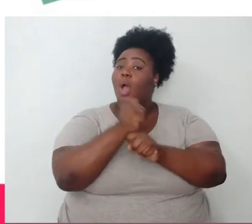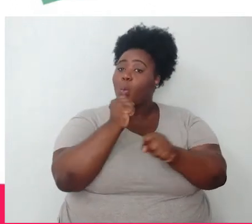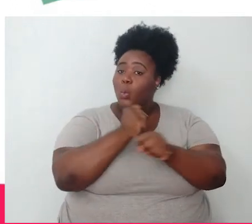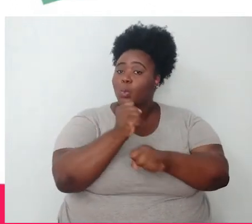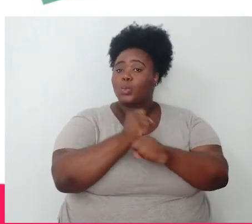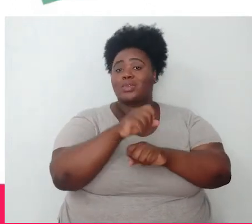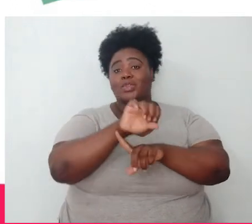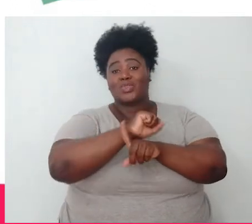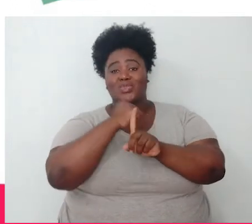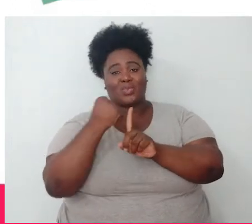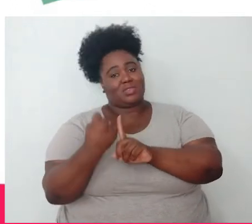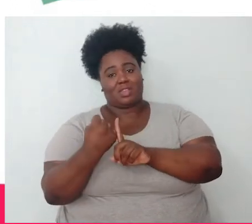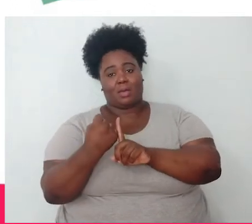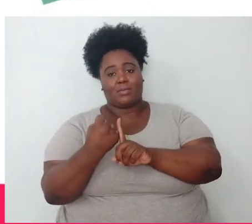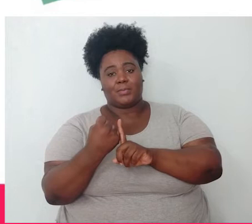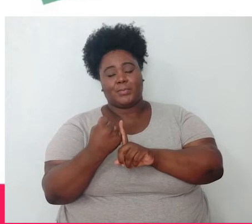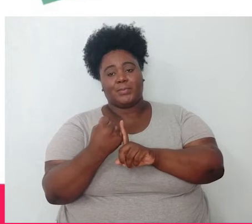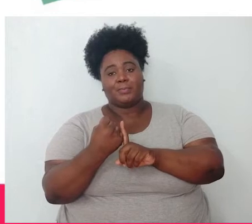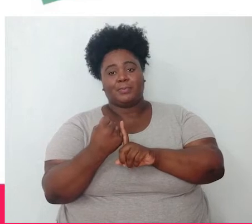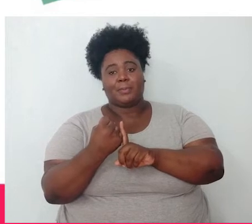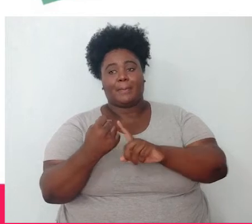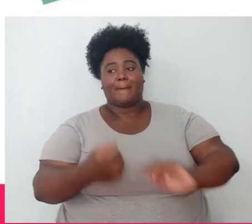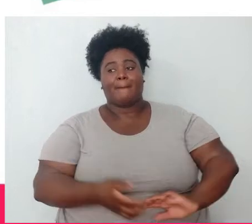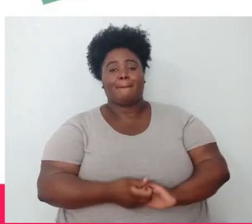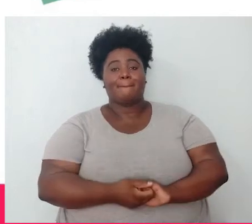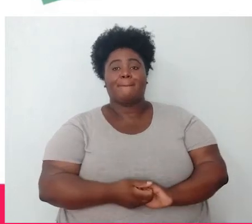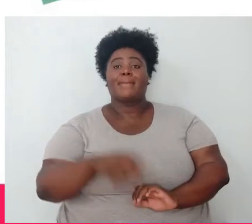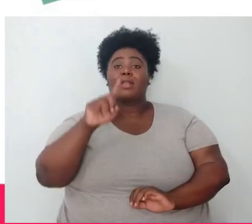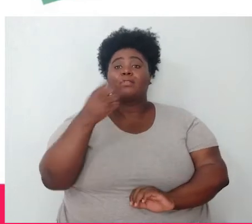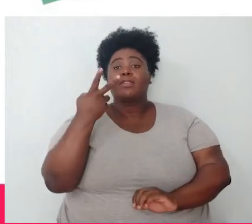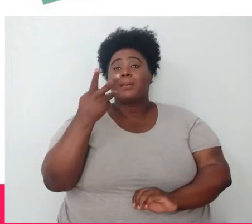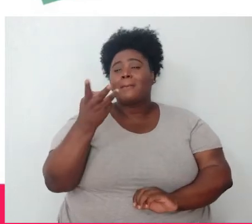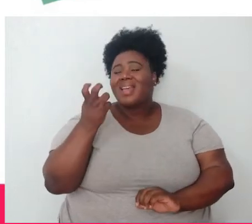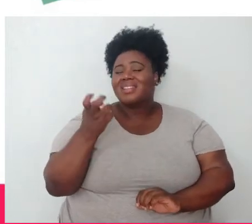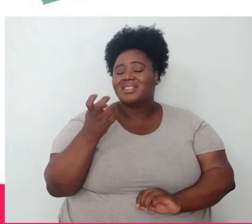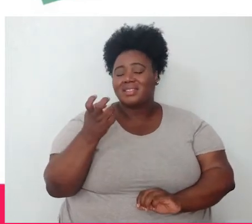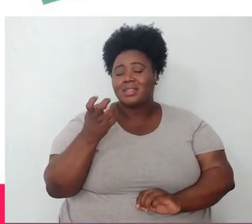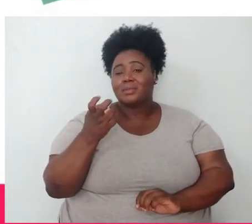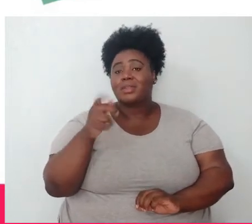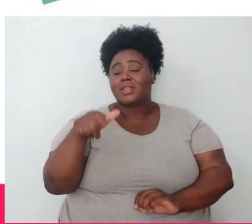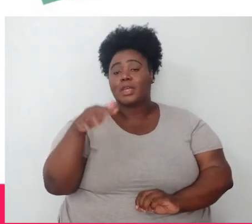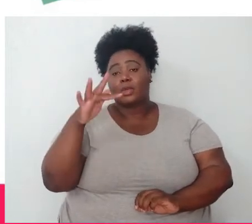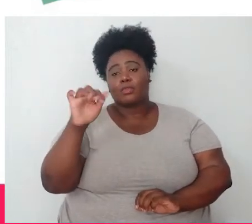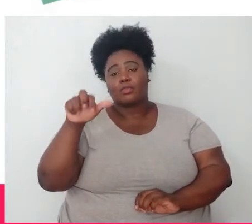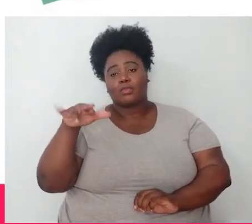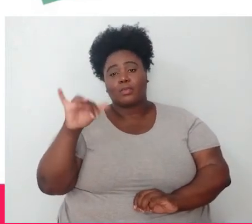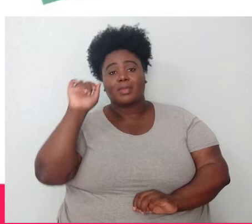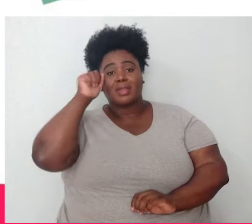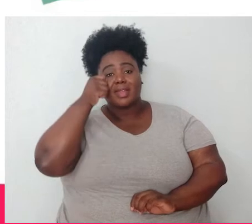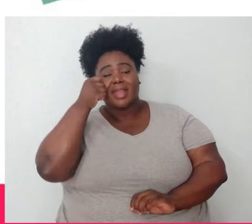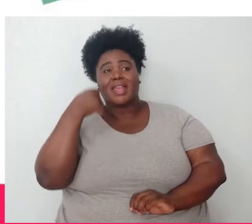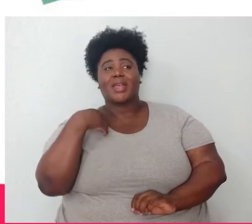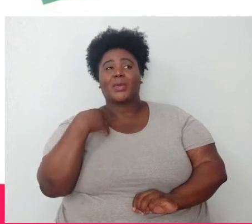construções sociais, sociológicas. E você percebe que o feminino negro